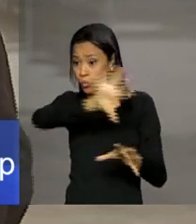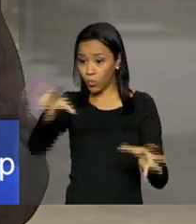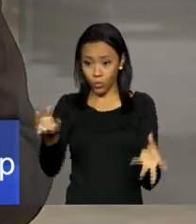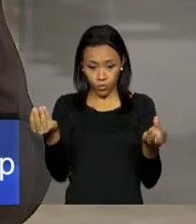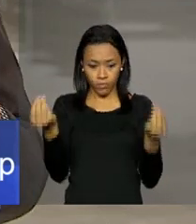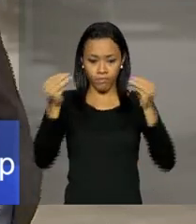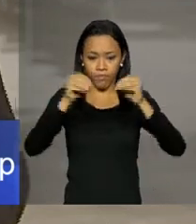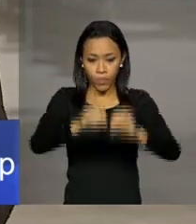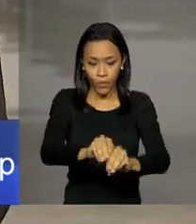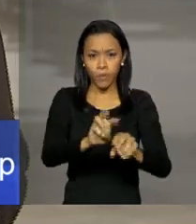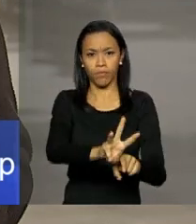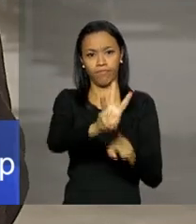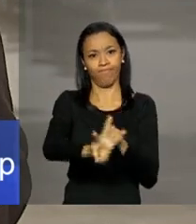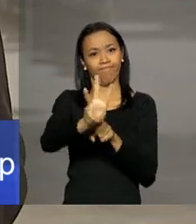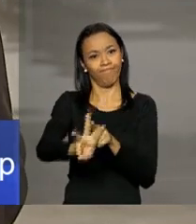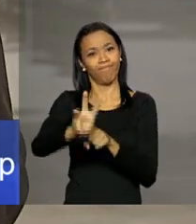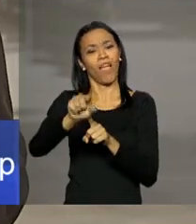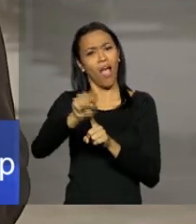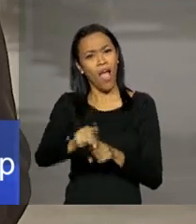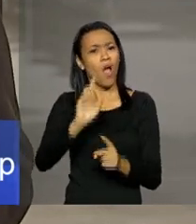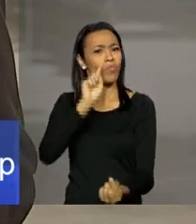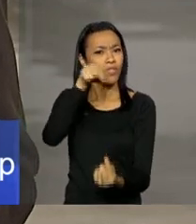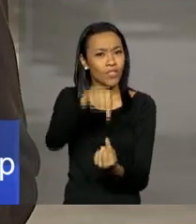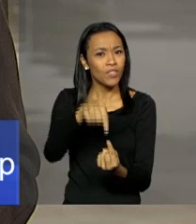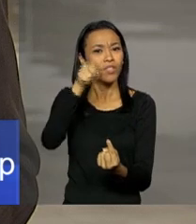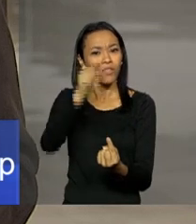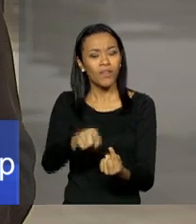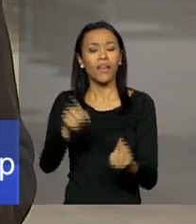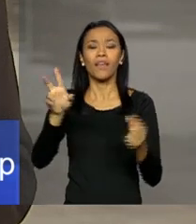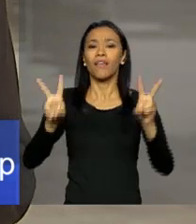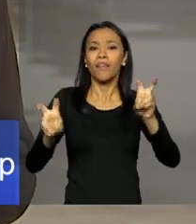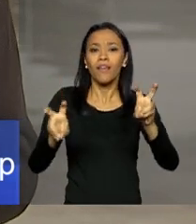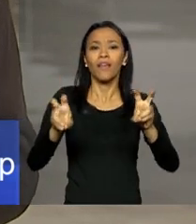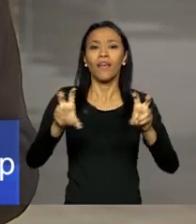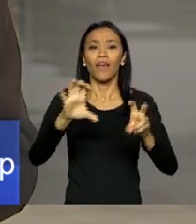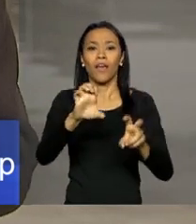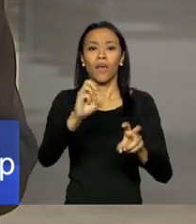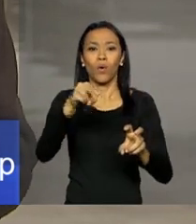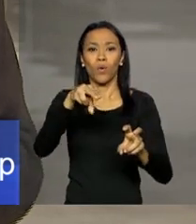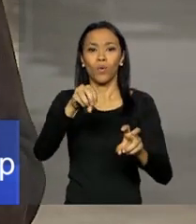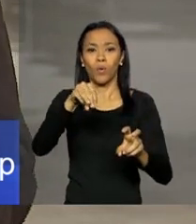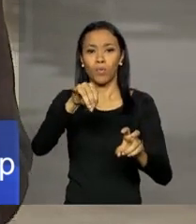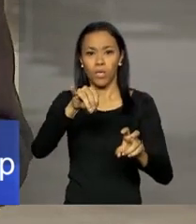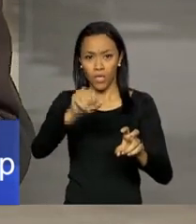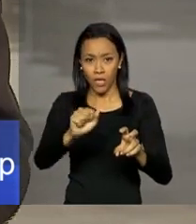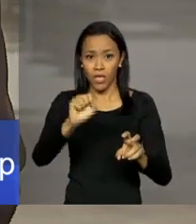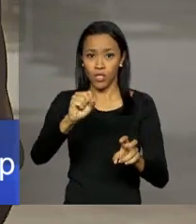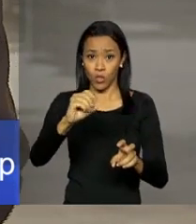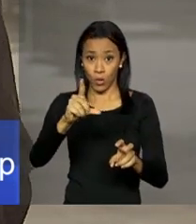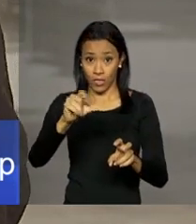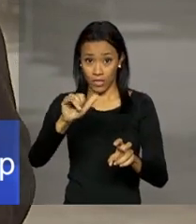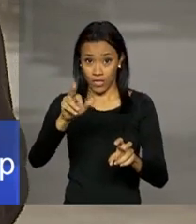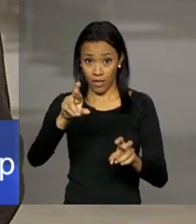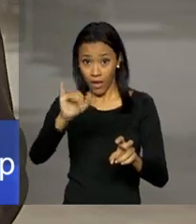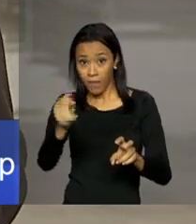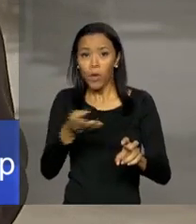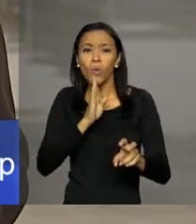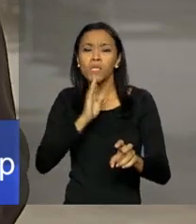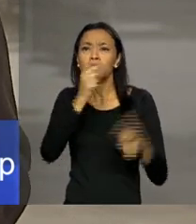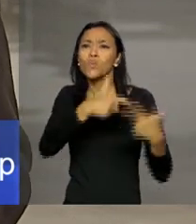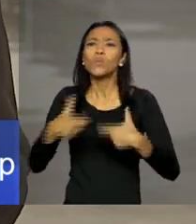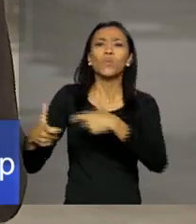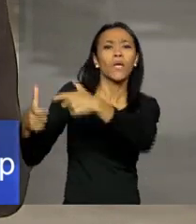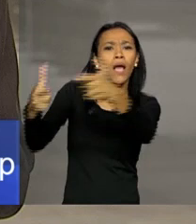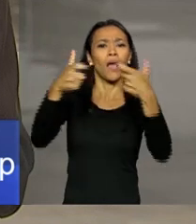portal é dar mais visibilidade justamente à economia solidária no Brasil conhecer os lugares as características dos lugares